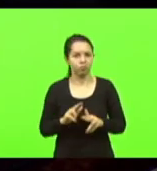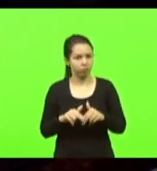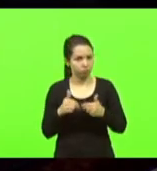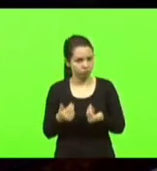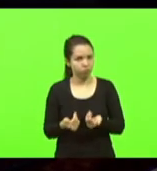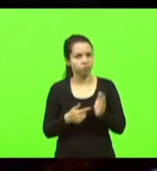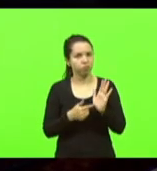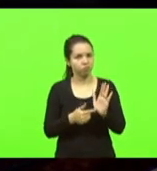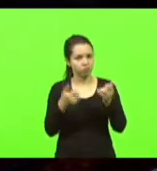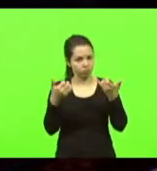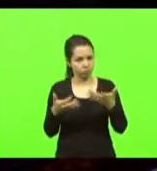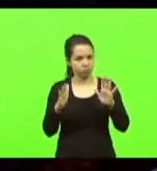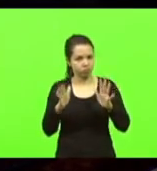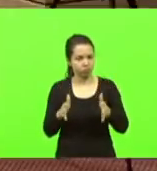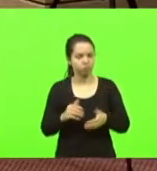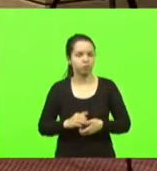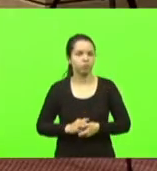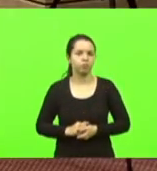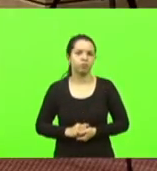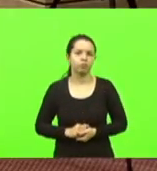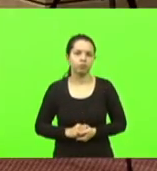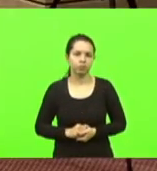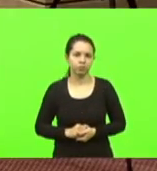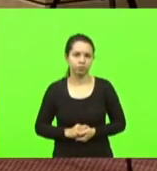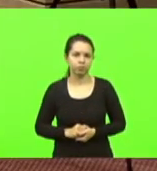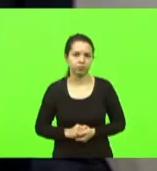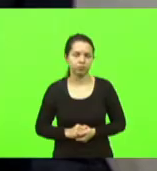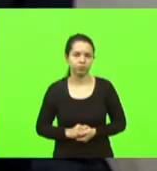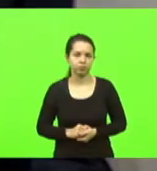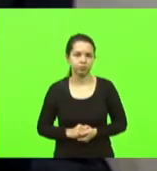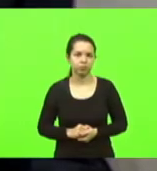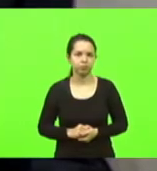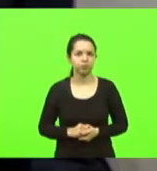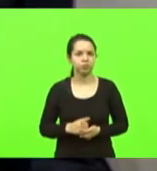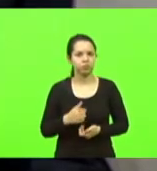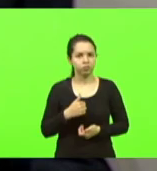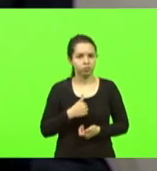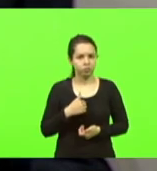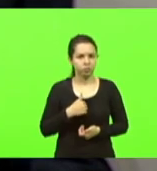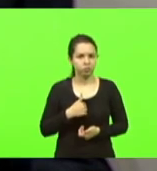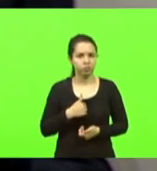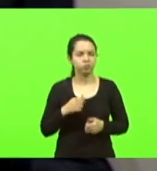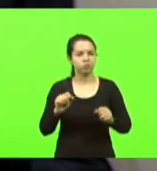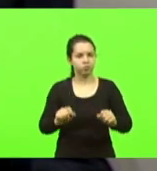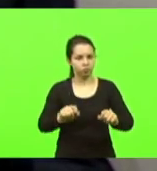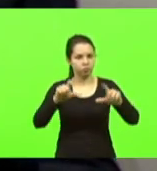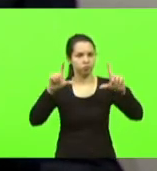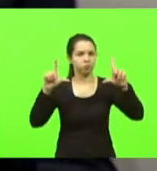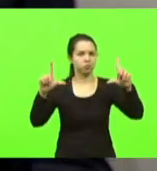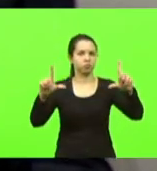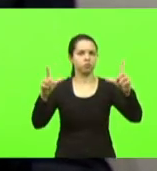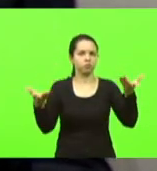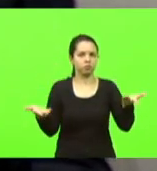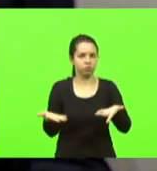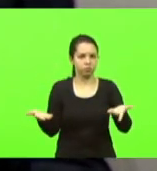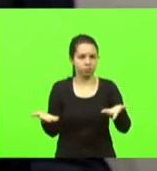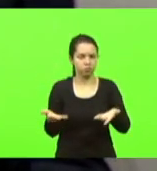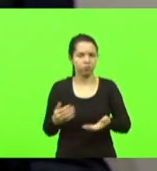que já apresentei aqui eu vou aí a fazer excelências nós vamos abrir o painel para